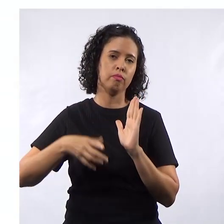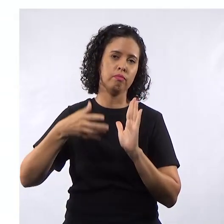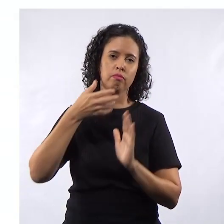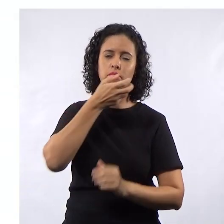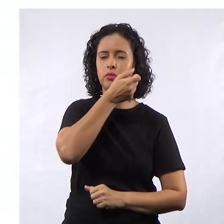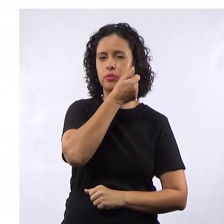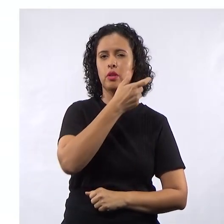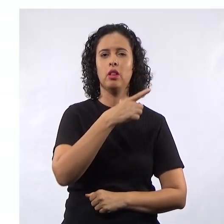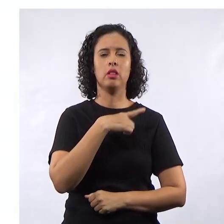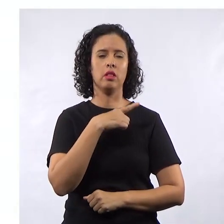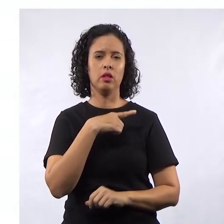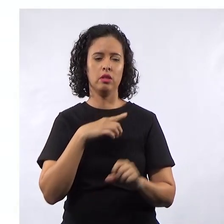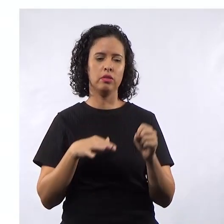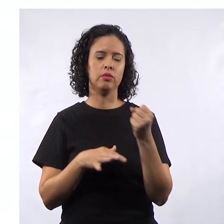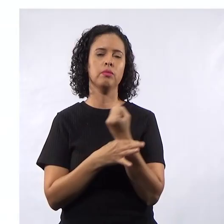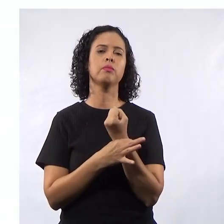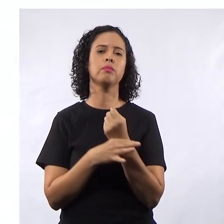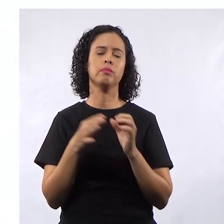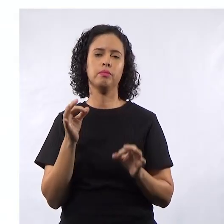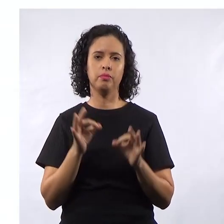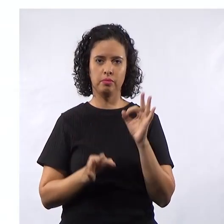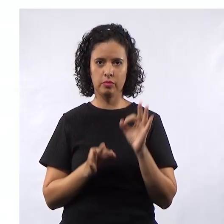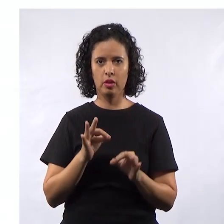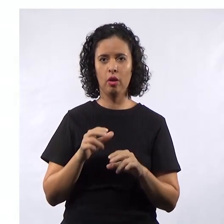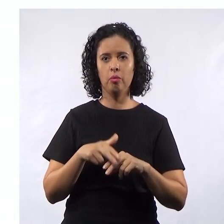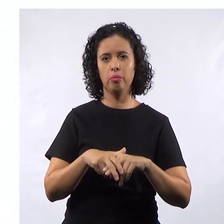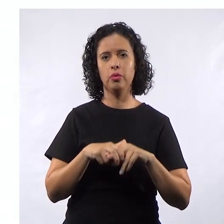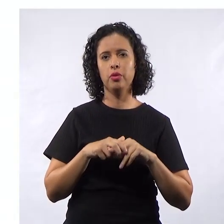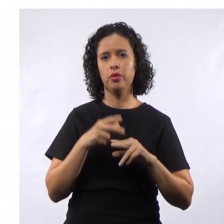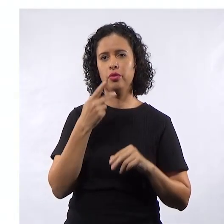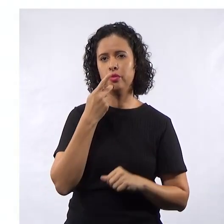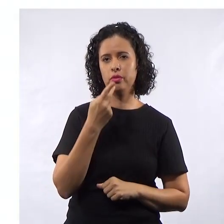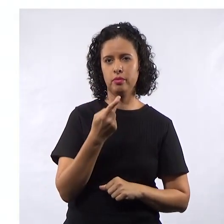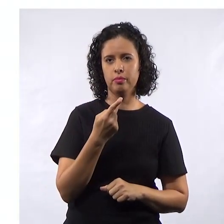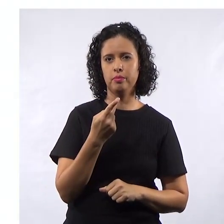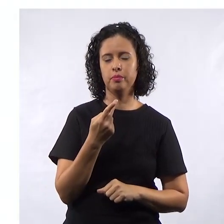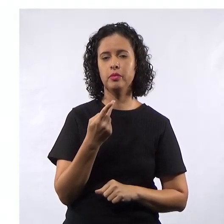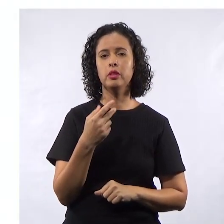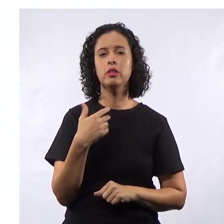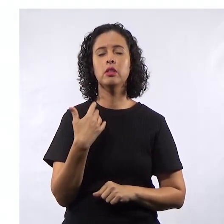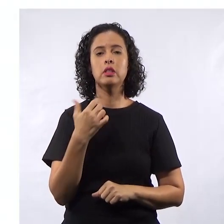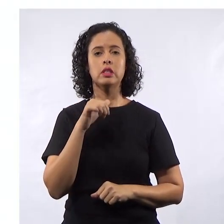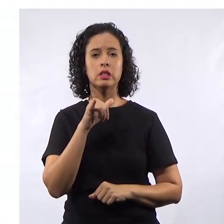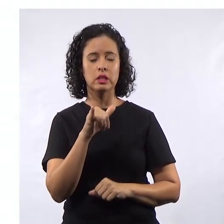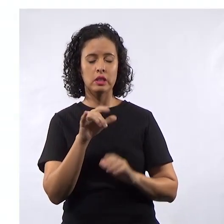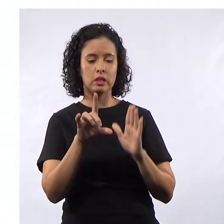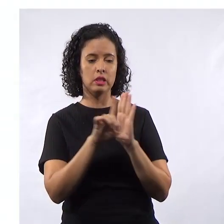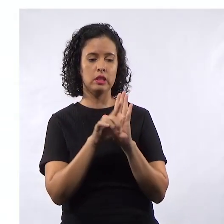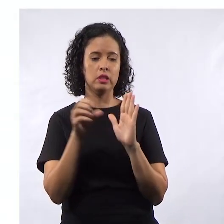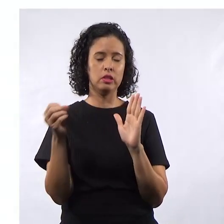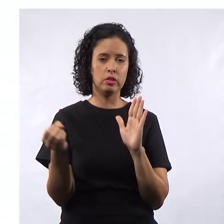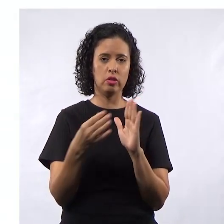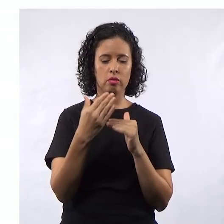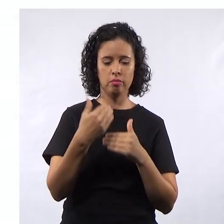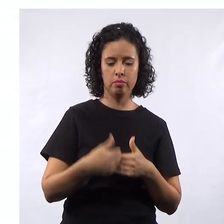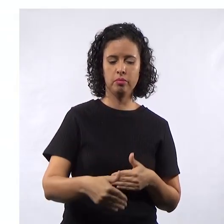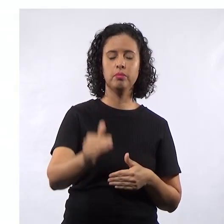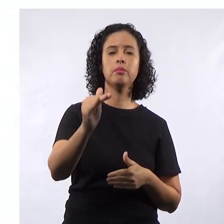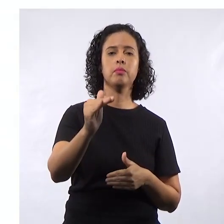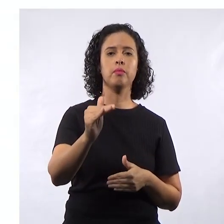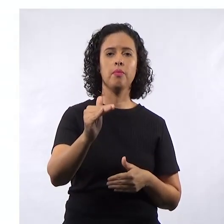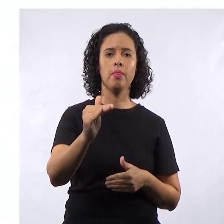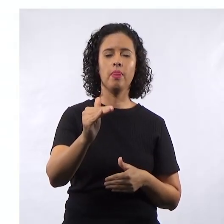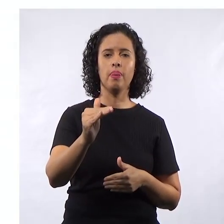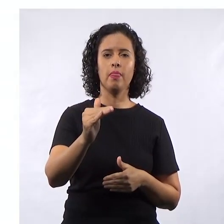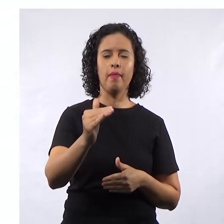isso gera segurança jurídica, tá? E é aqui por isso que fala, a lei não prejudicará, ou seja, se surgir uma lei nova, ela vai dali para frente,